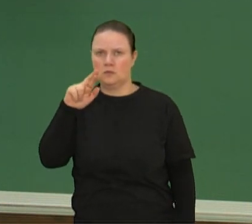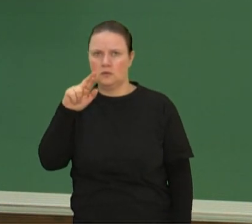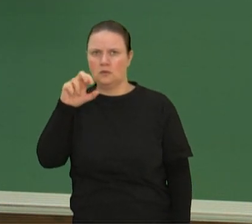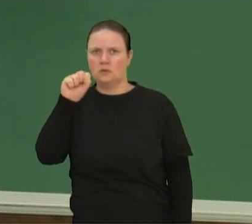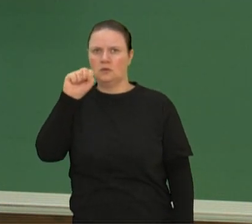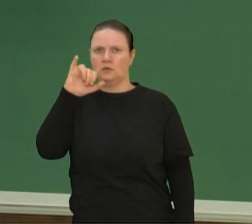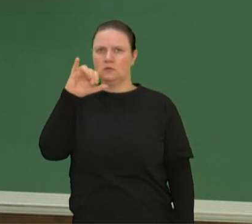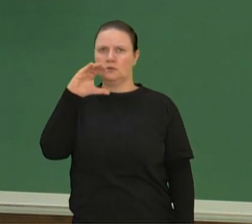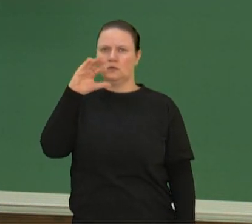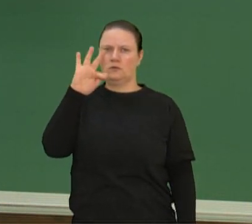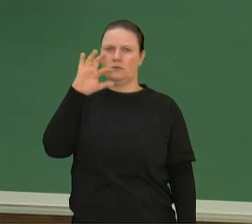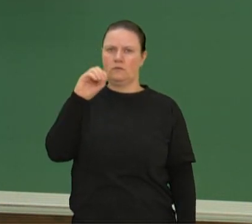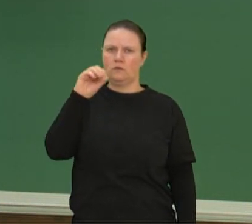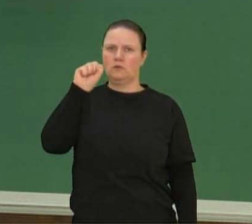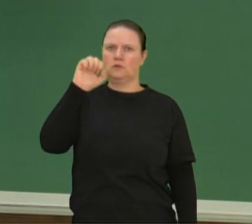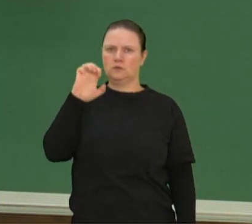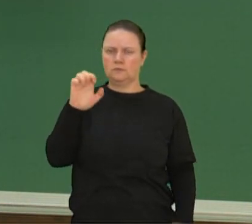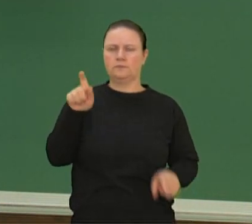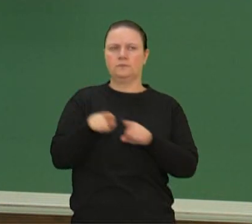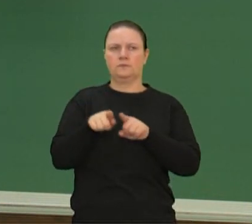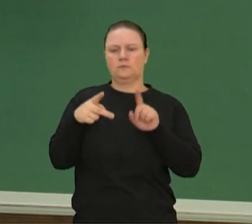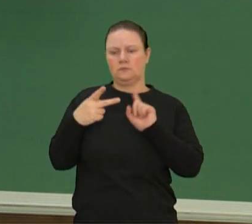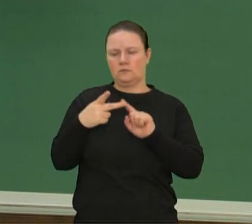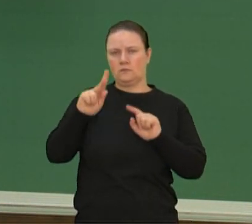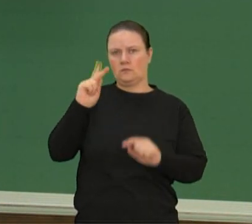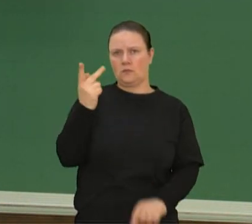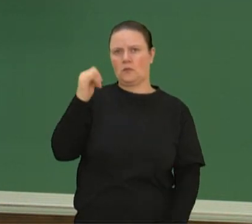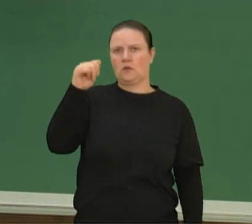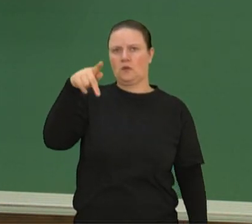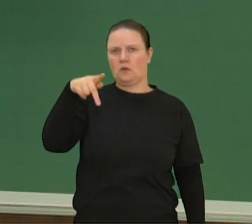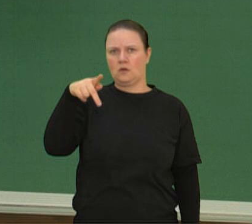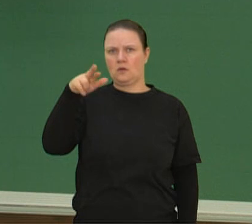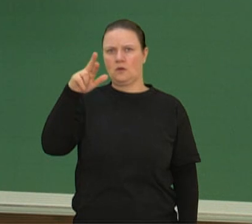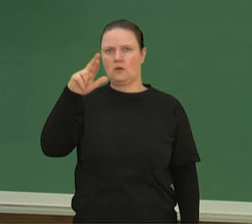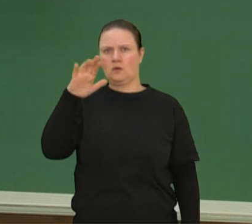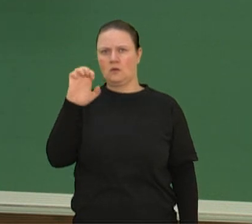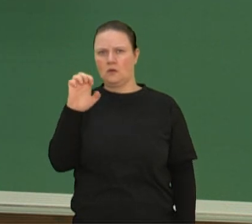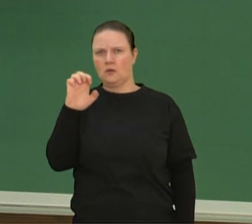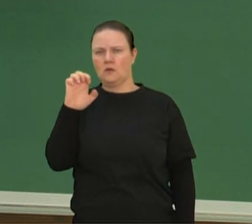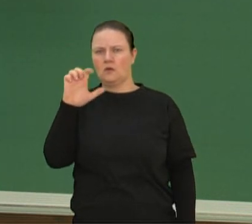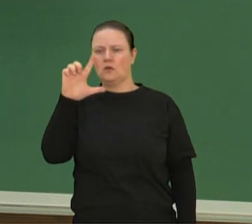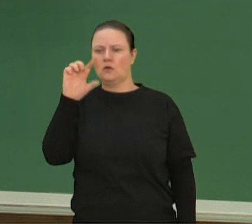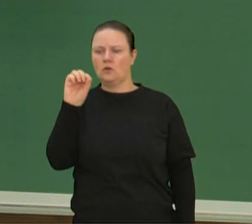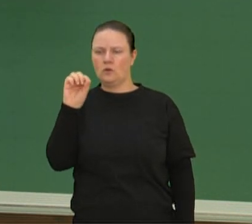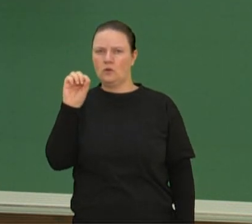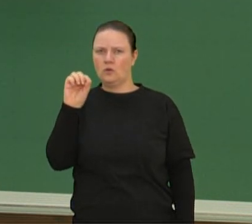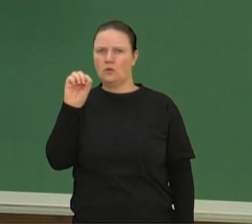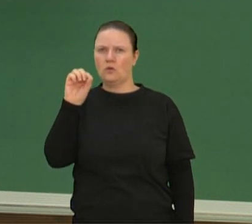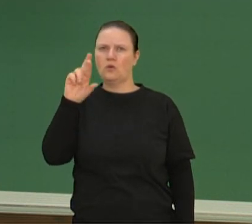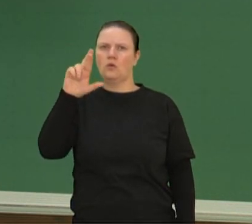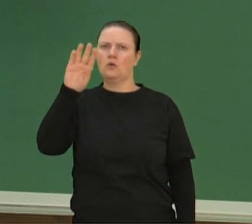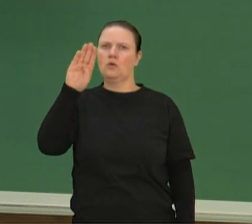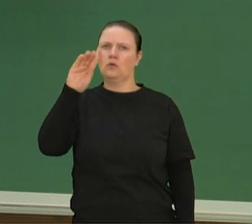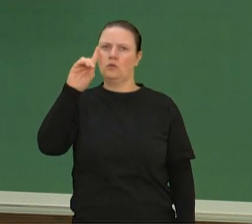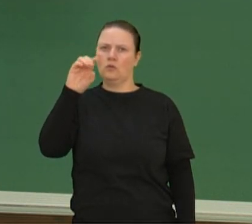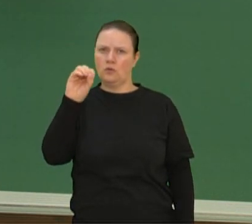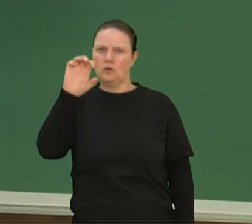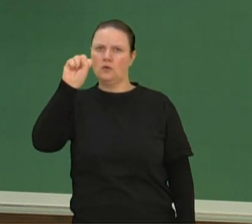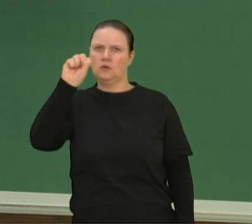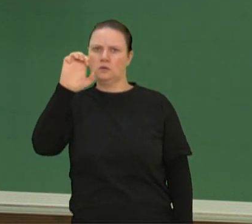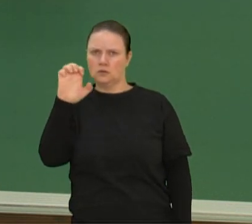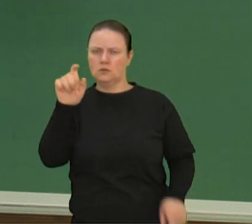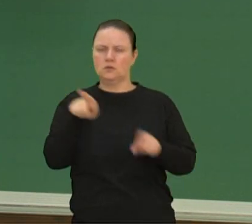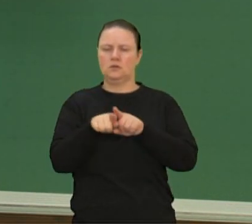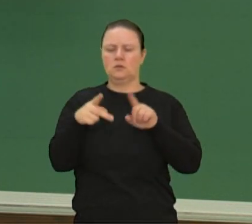região torácica da coluna. Hiperlordose, observem na imagem, um exemplo na região lombar da coluna.